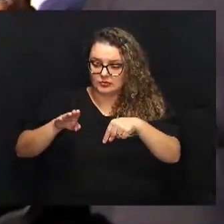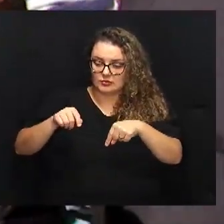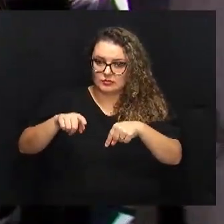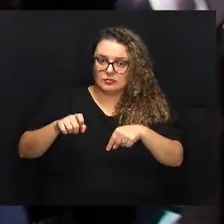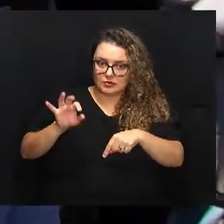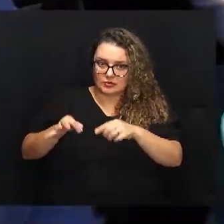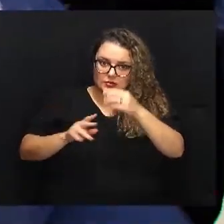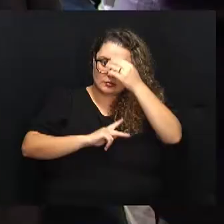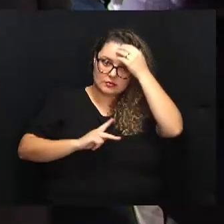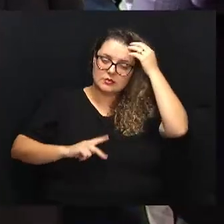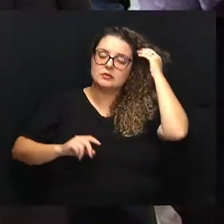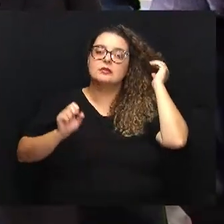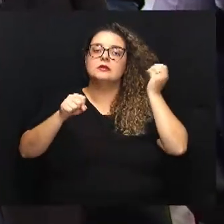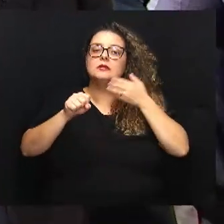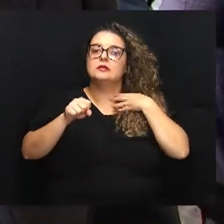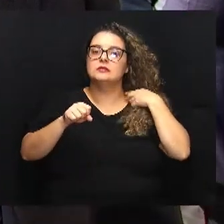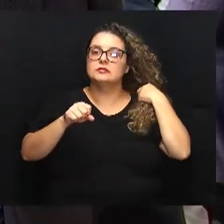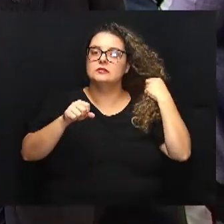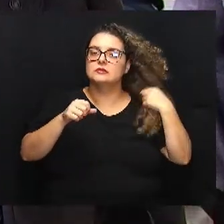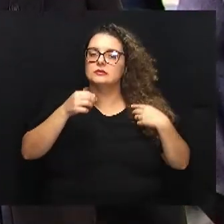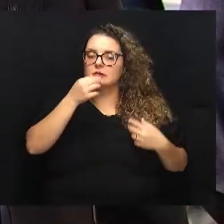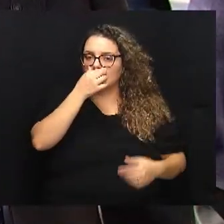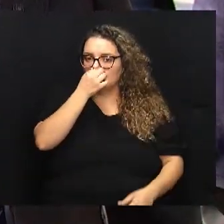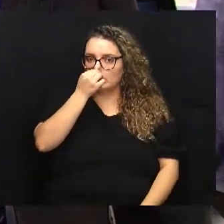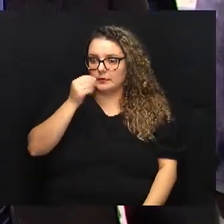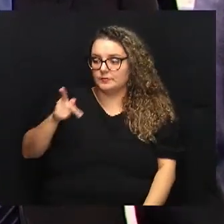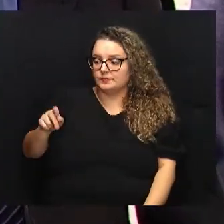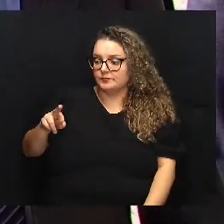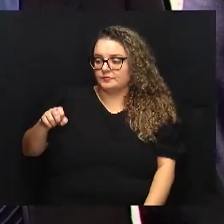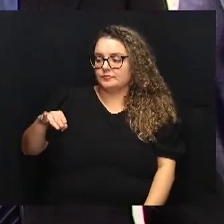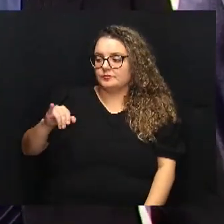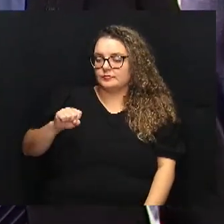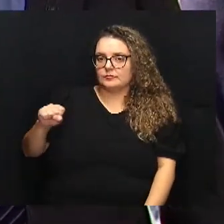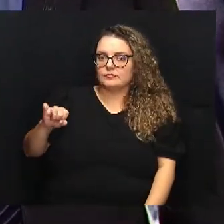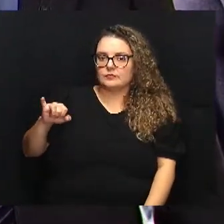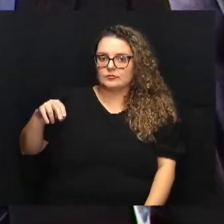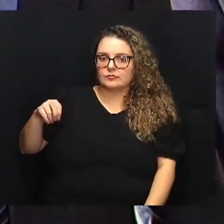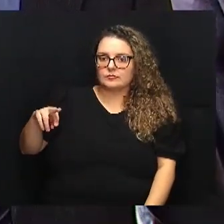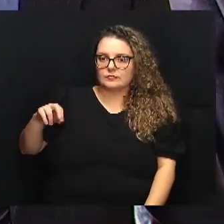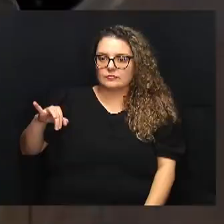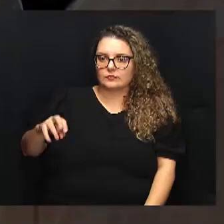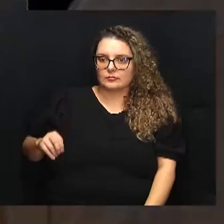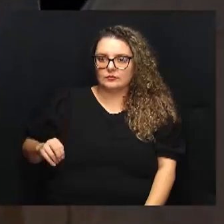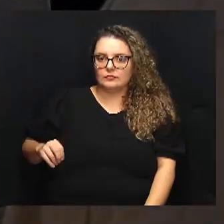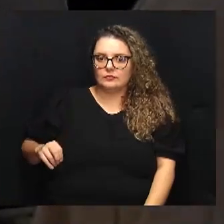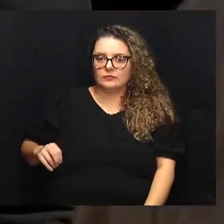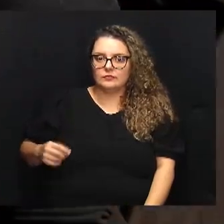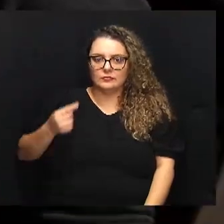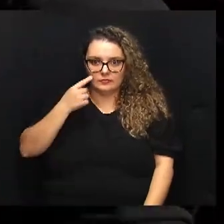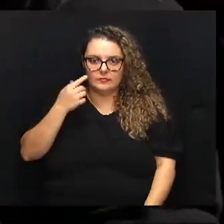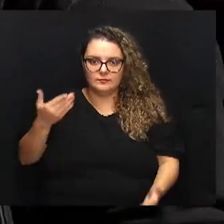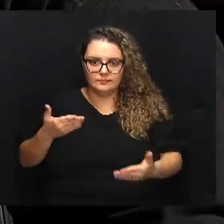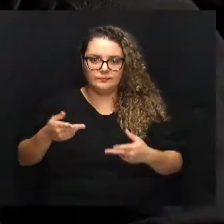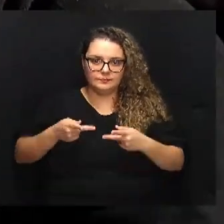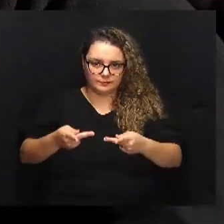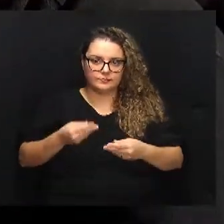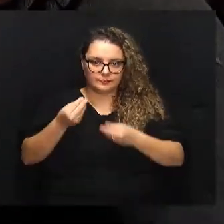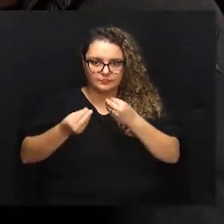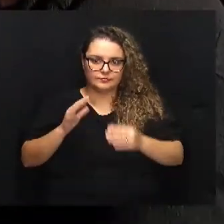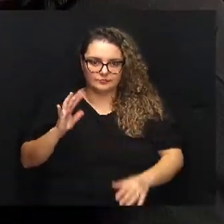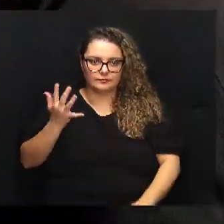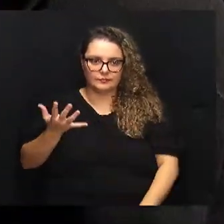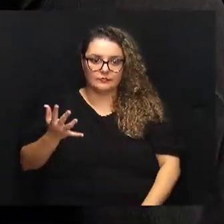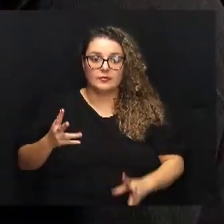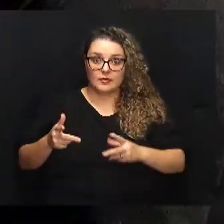presidente? Sim. Agora eu acho que os permissionários estão finalizando, nós vamos ver hoje, né, que hoje é uma visita para ver como é que ficou, mas todos